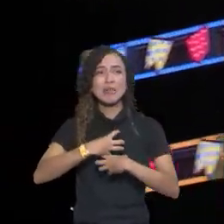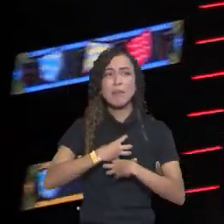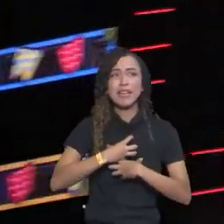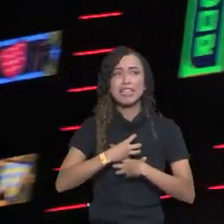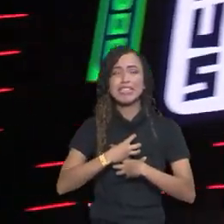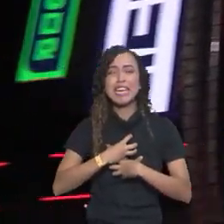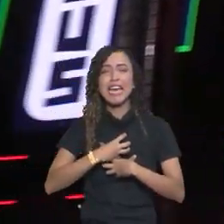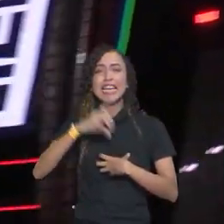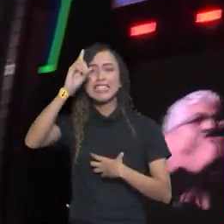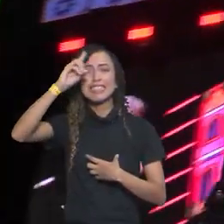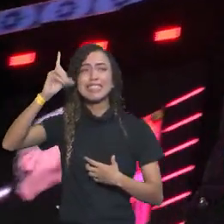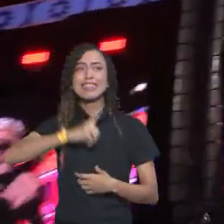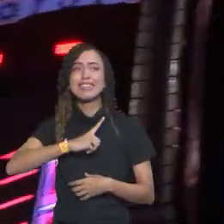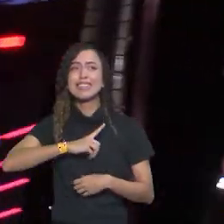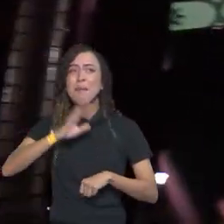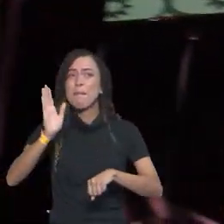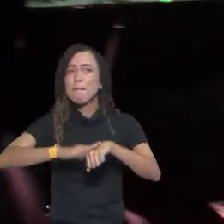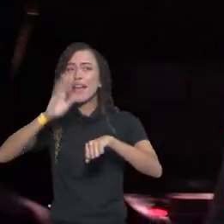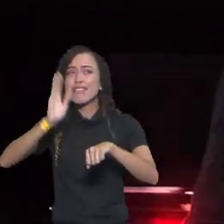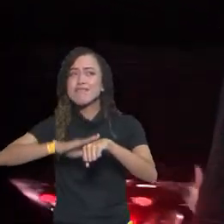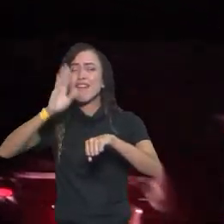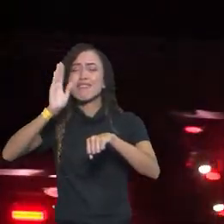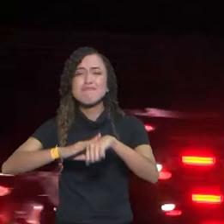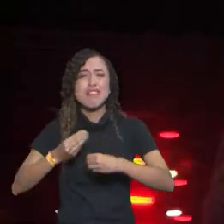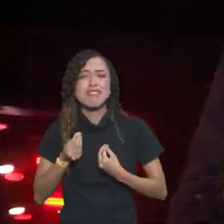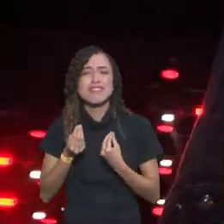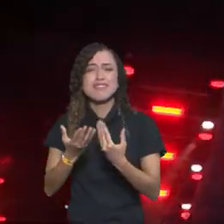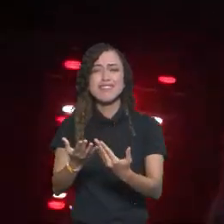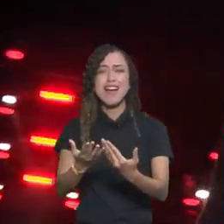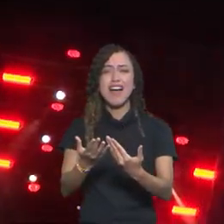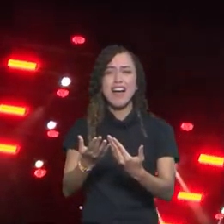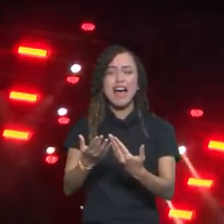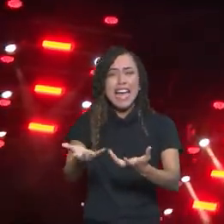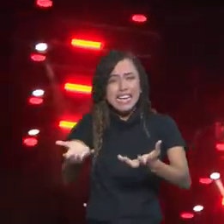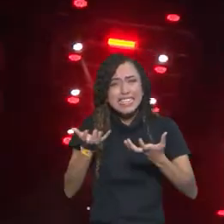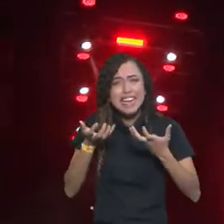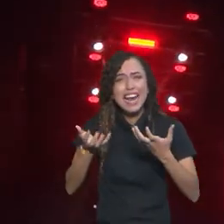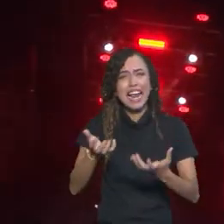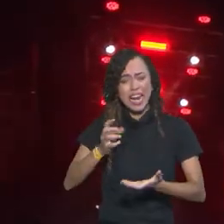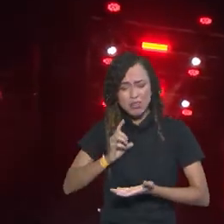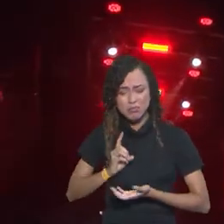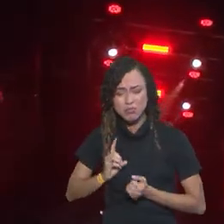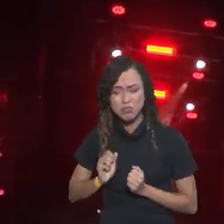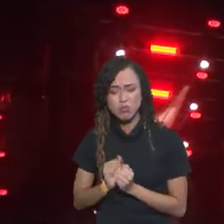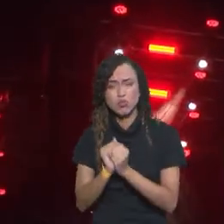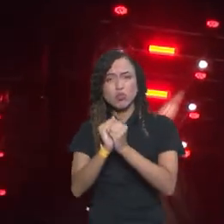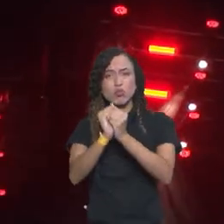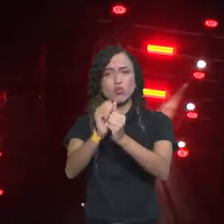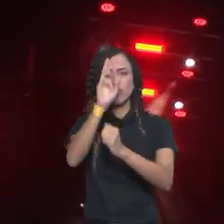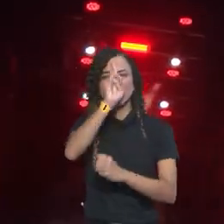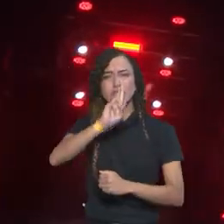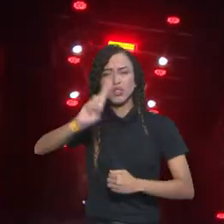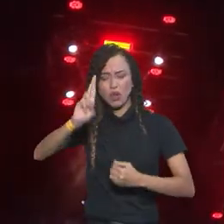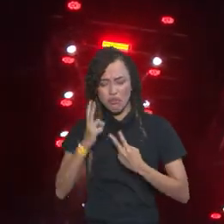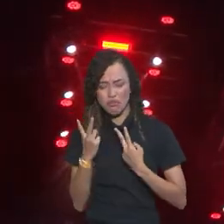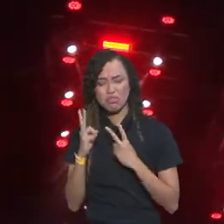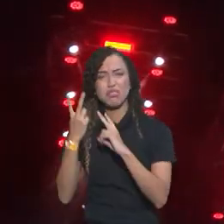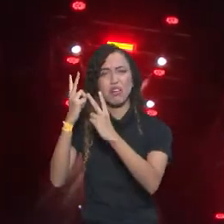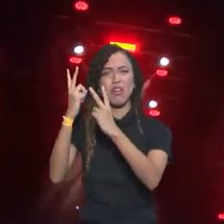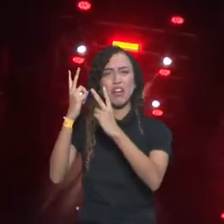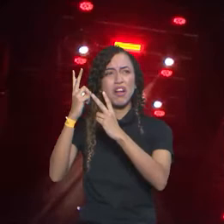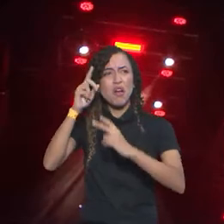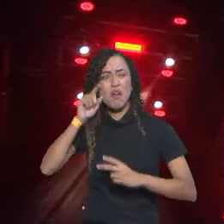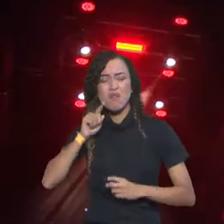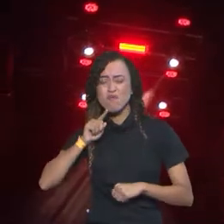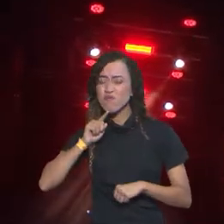Deus tem muito mais para te dar queira caminhar e andar com ele porque ele vai te dar vitória você